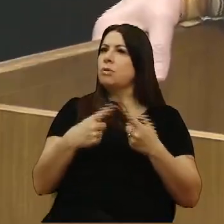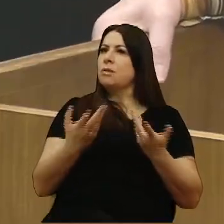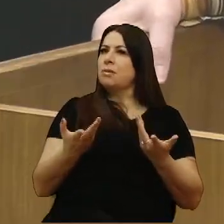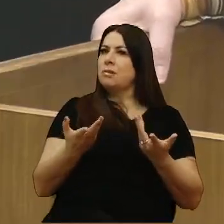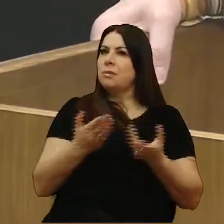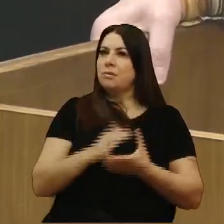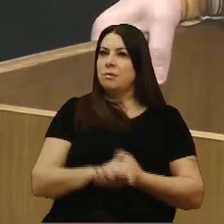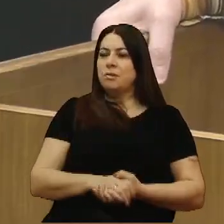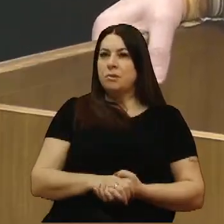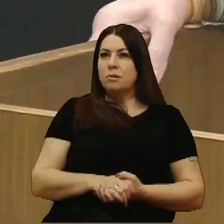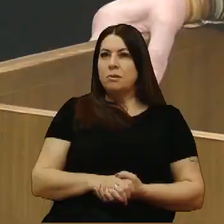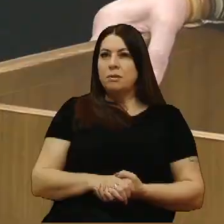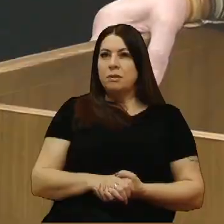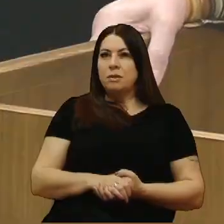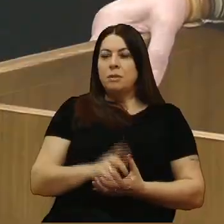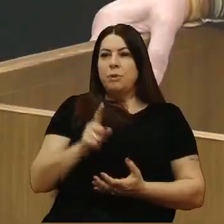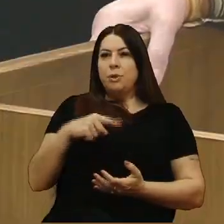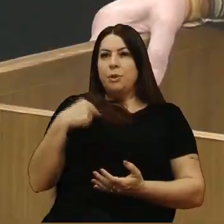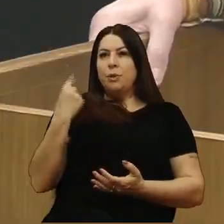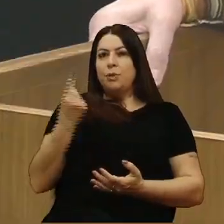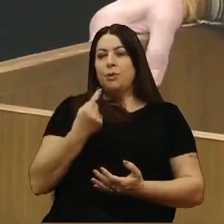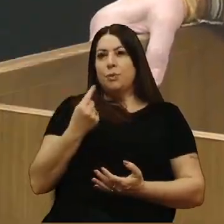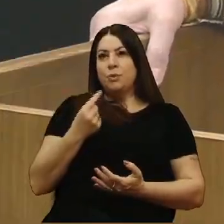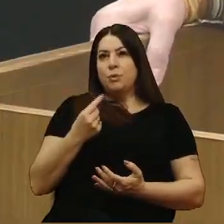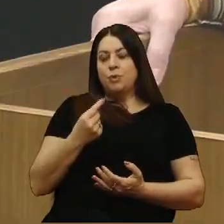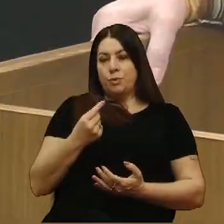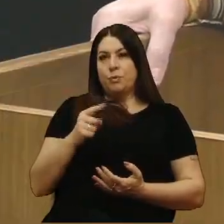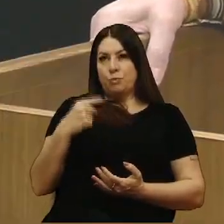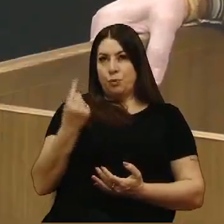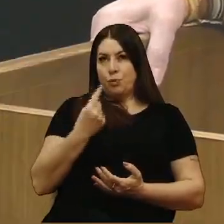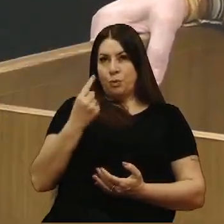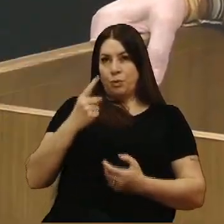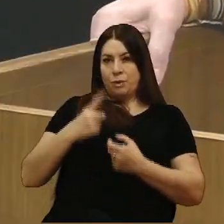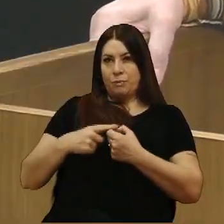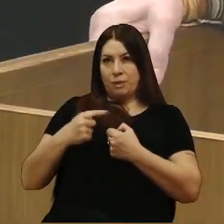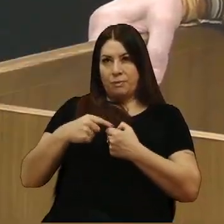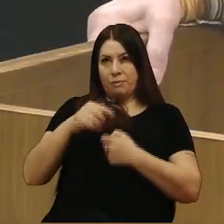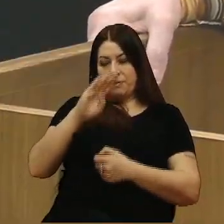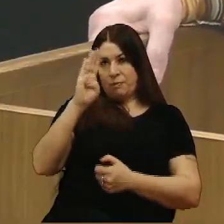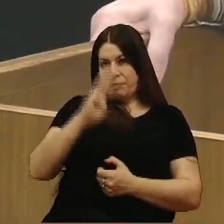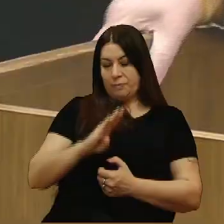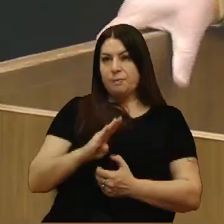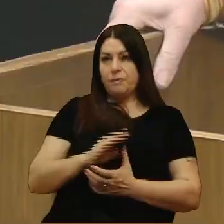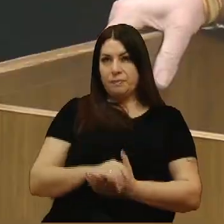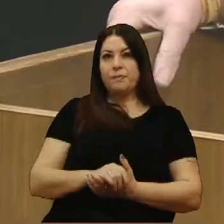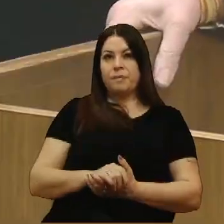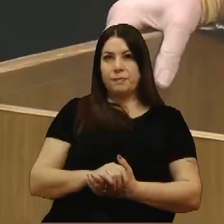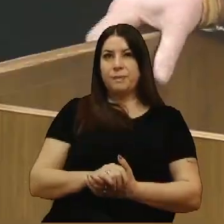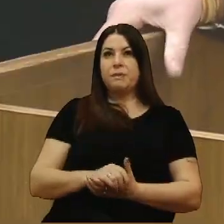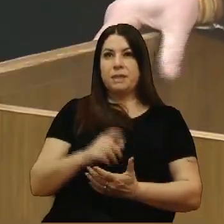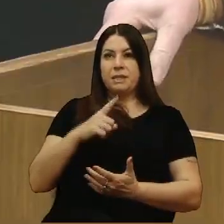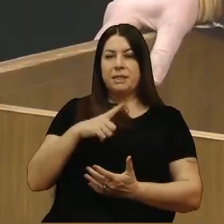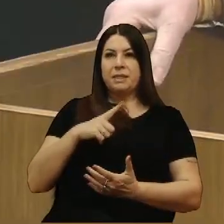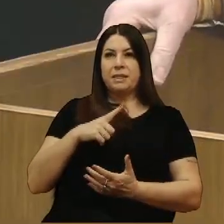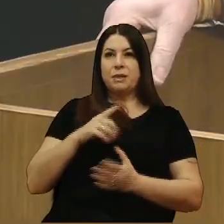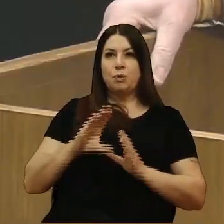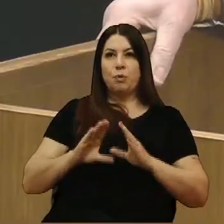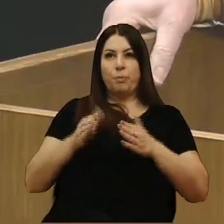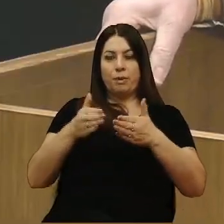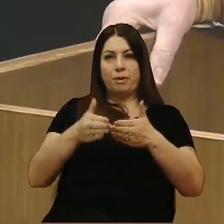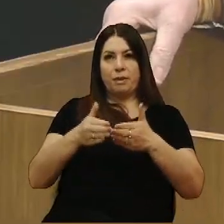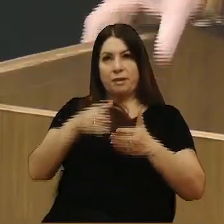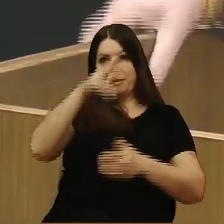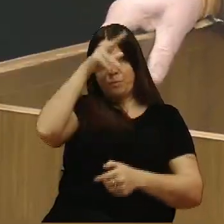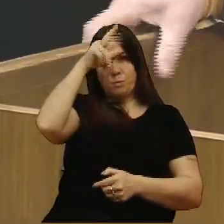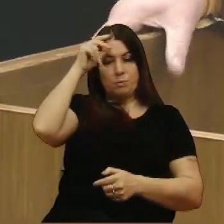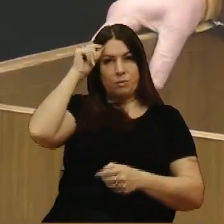desceu? Porque nós somos o único município do Brasil que tem um comitê